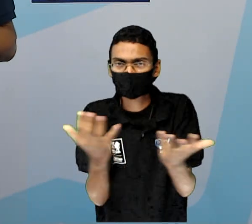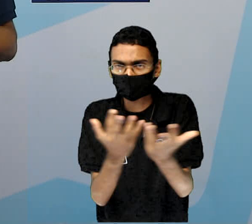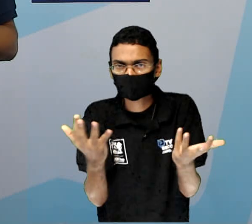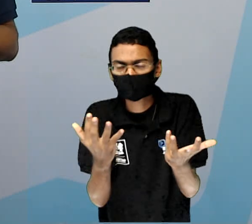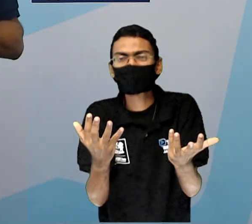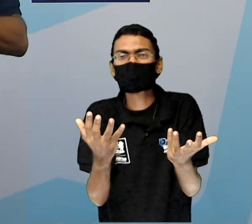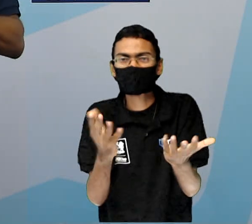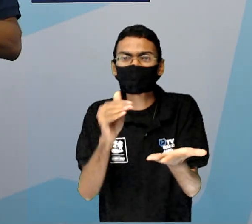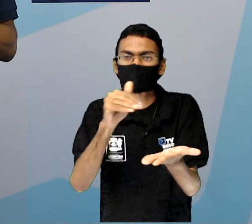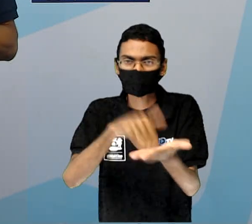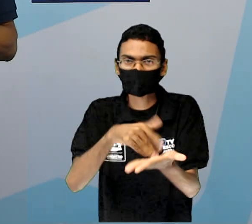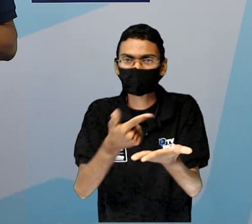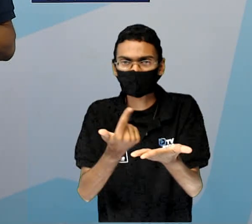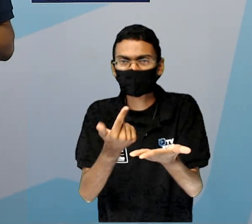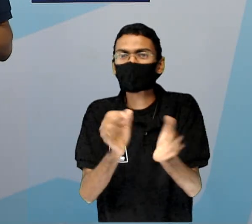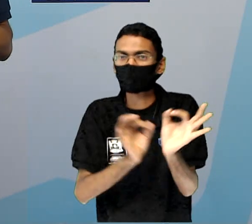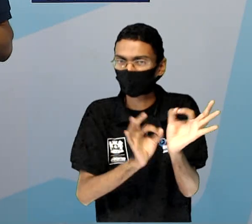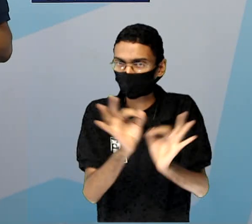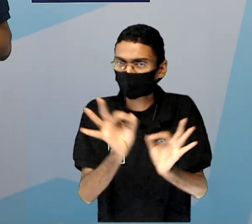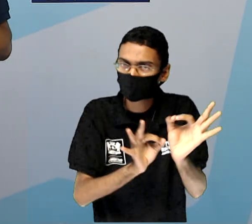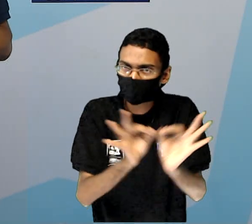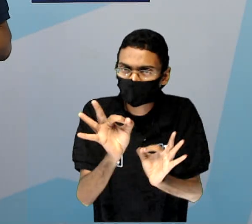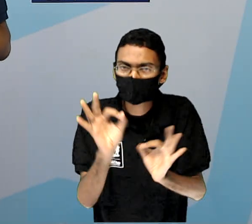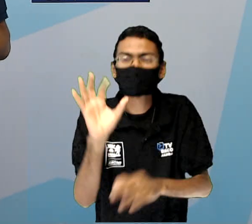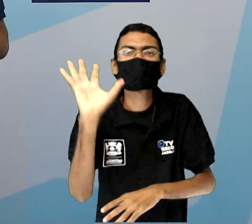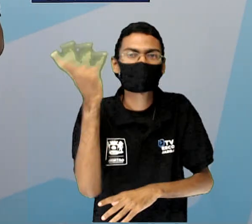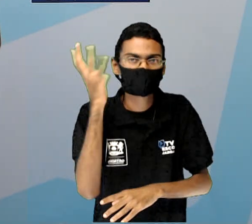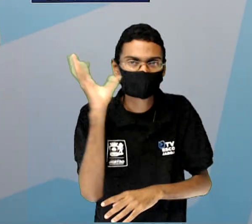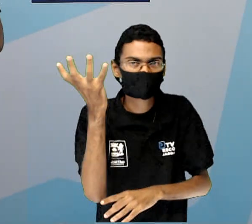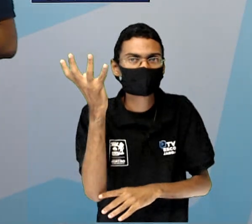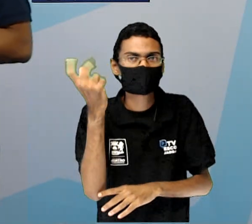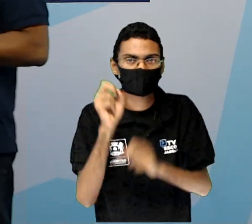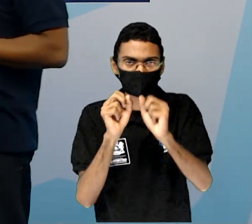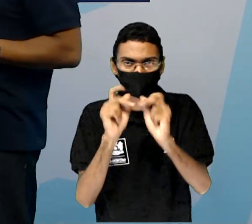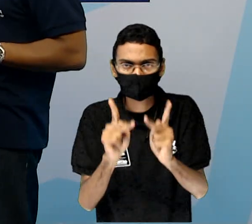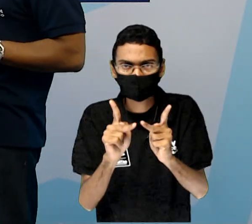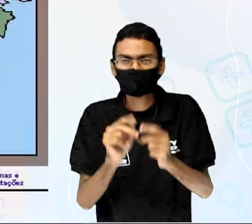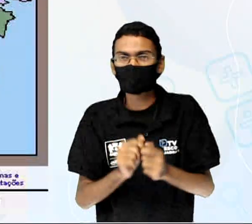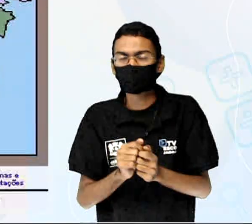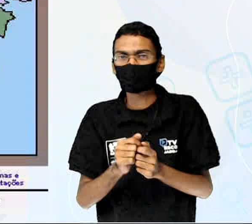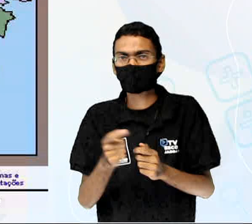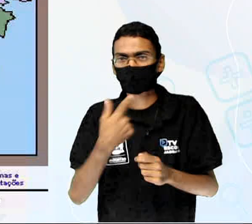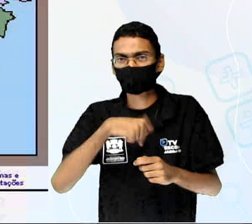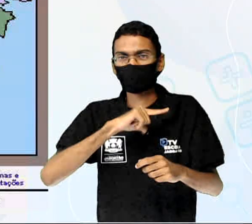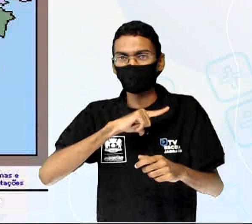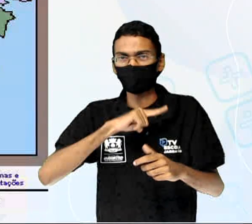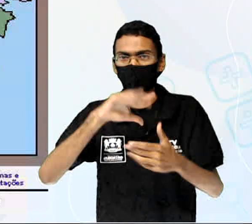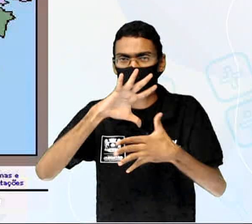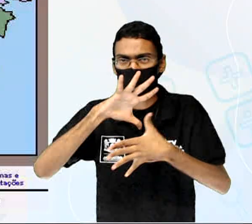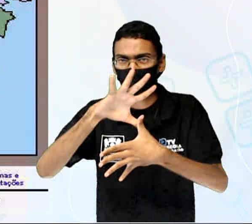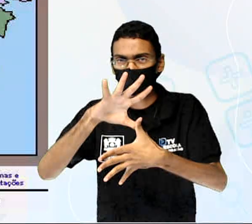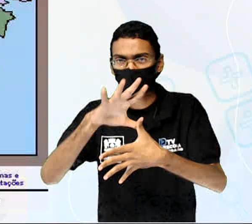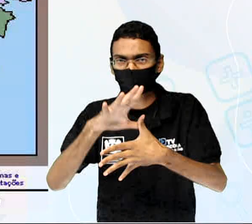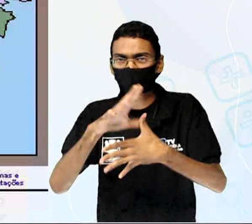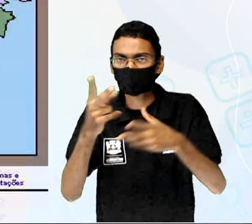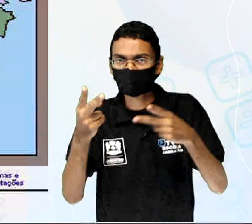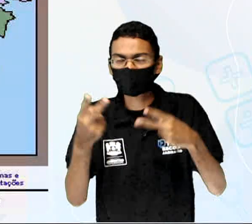o clima e, naturalmente, eu tenho, em tese, eu tenho uma vegetação, uma formação,